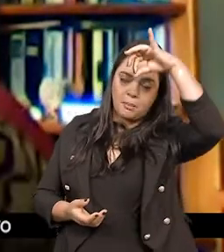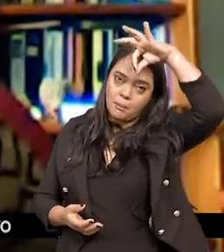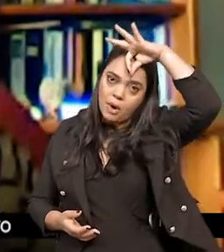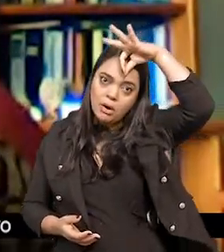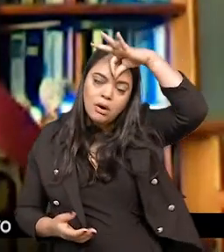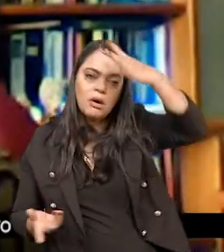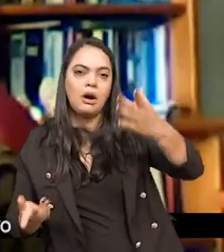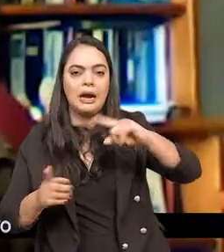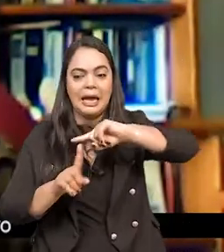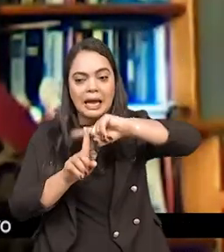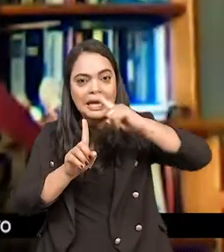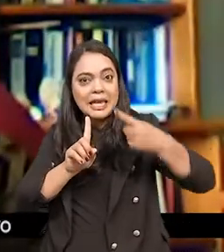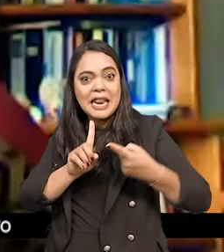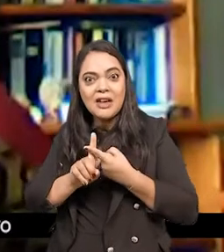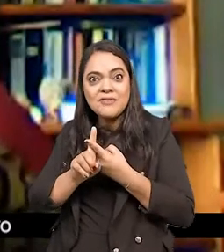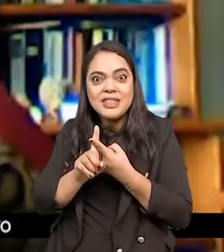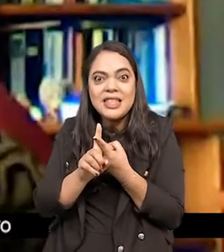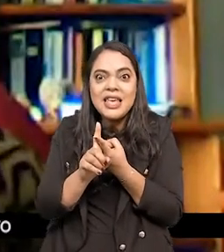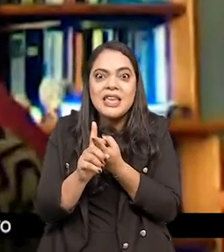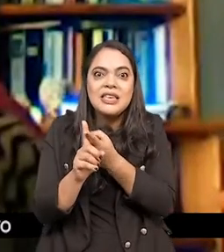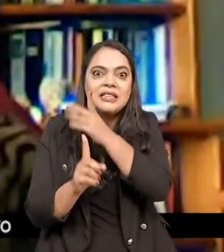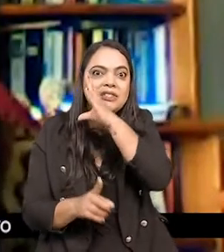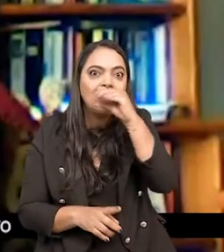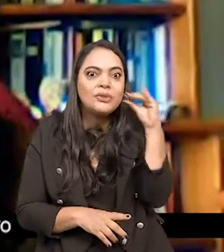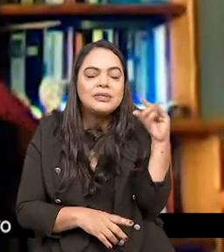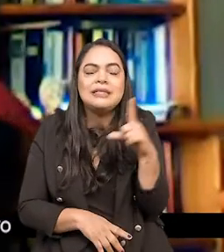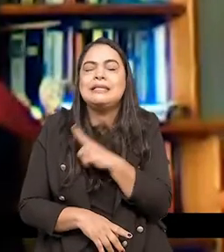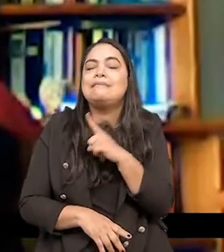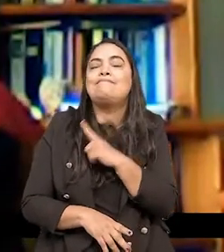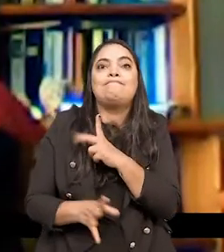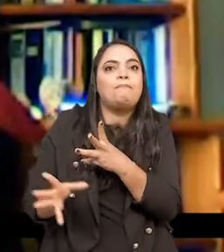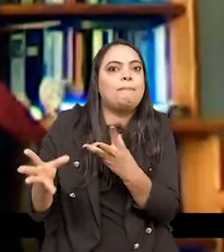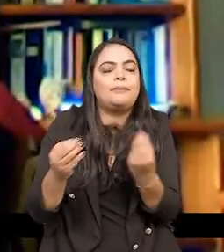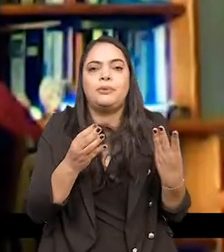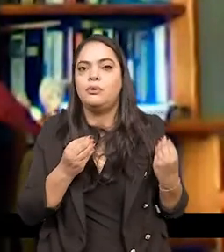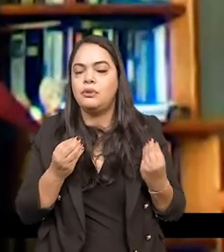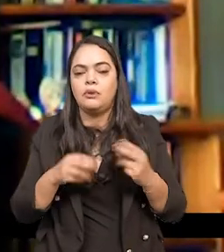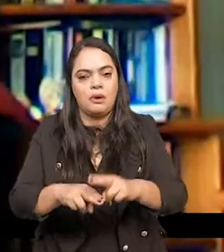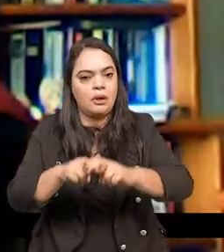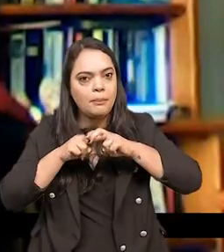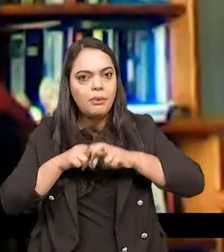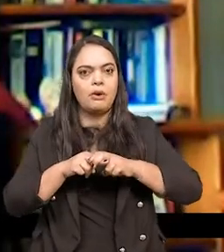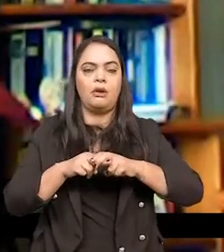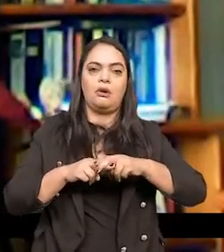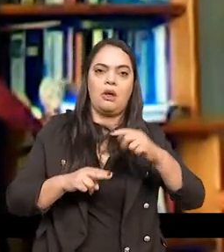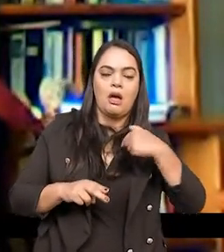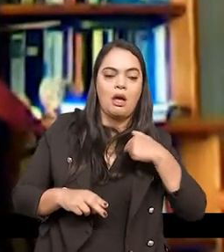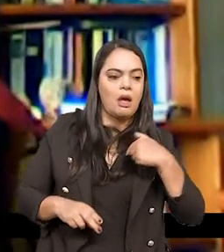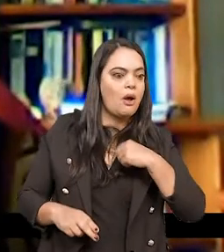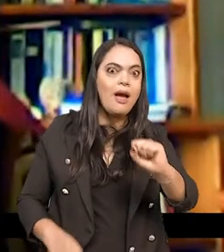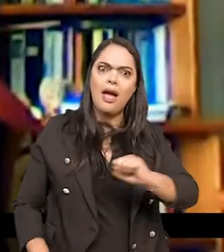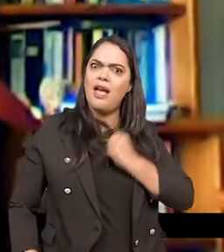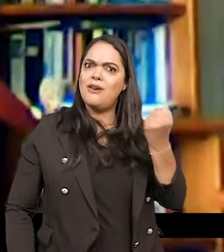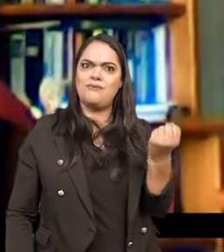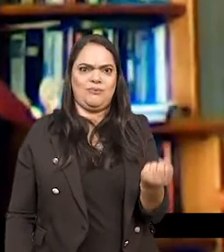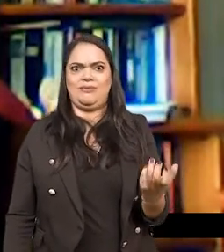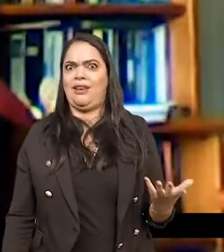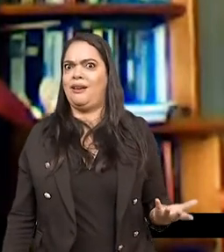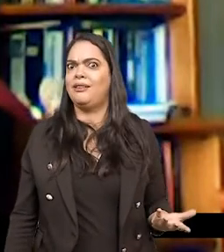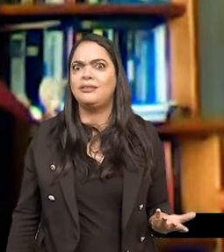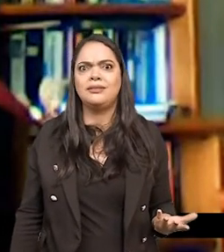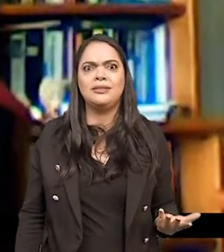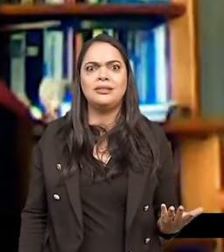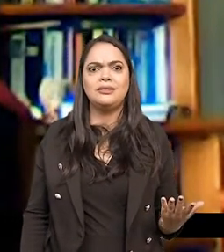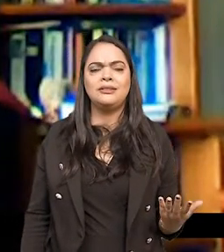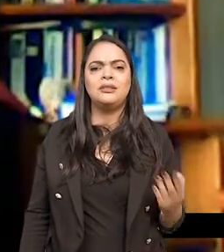de adolescente batendo na porta. Por esse motivo, é que eu estava muito indignada